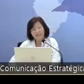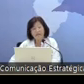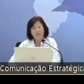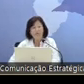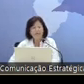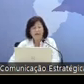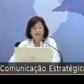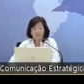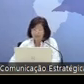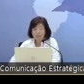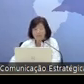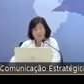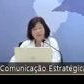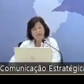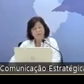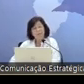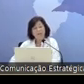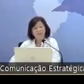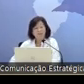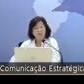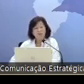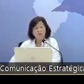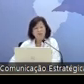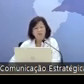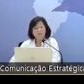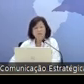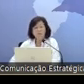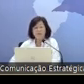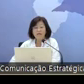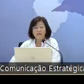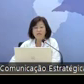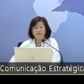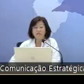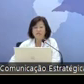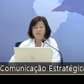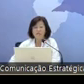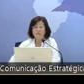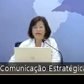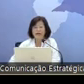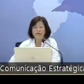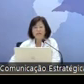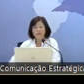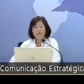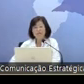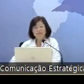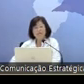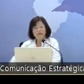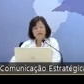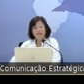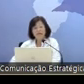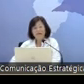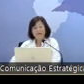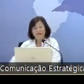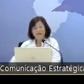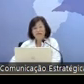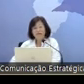criança infectada o que que é o que o que é é toda criança com menos de 13 anos de idade que